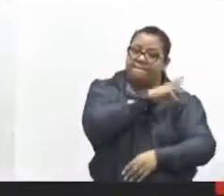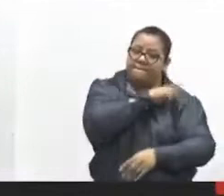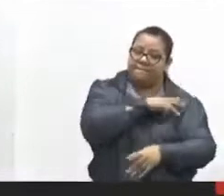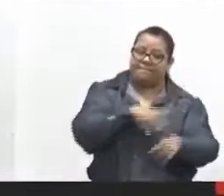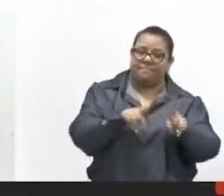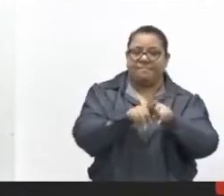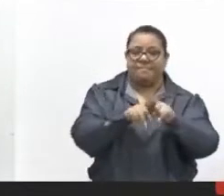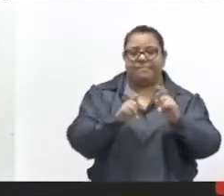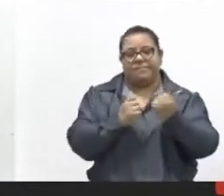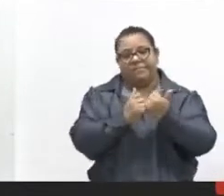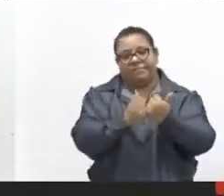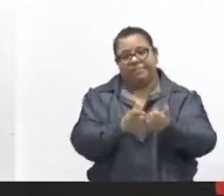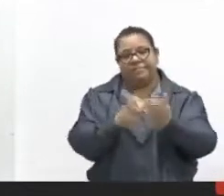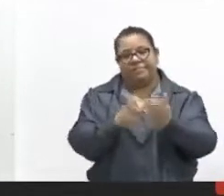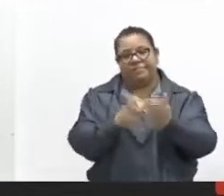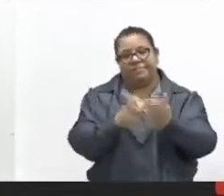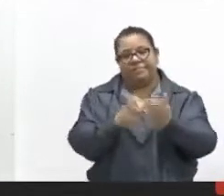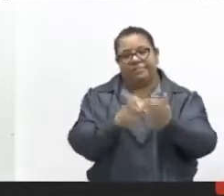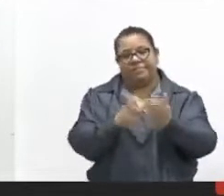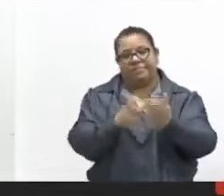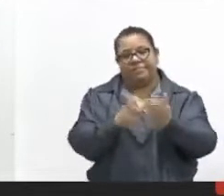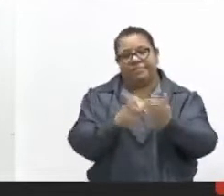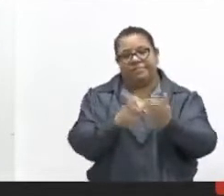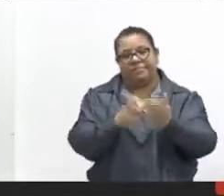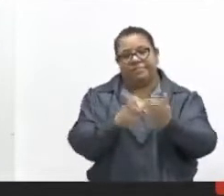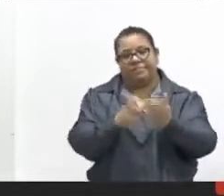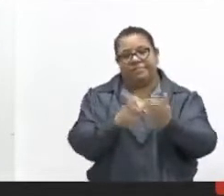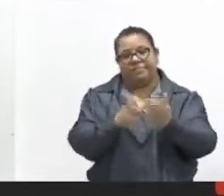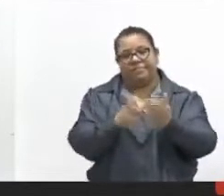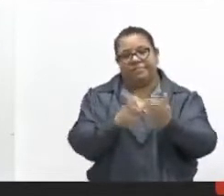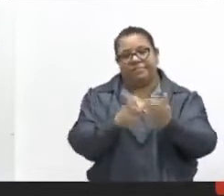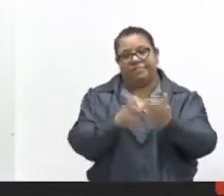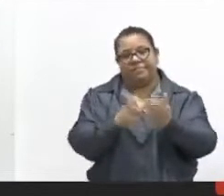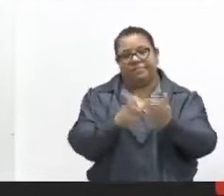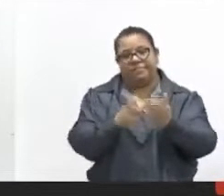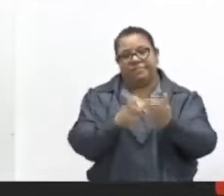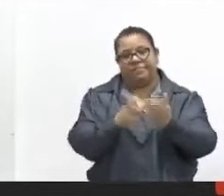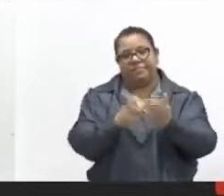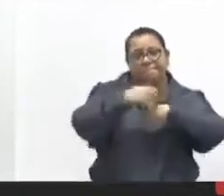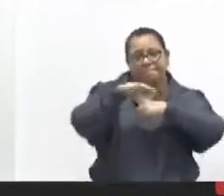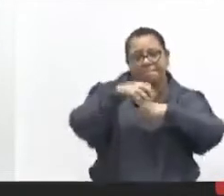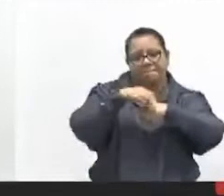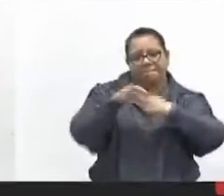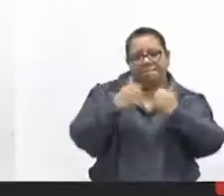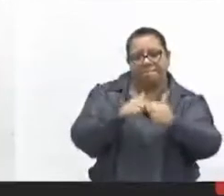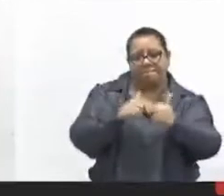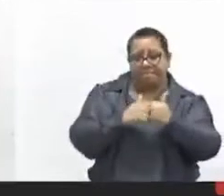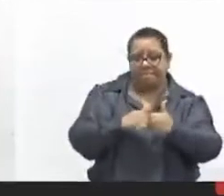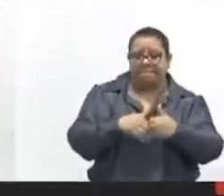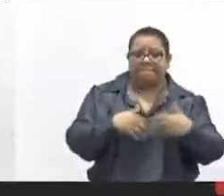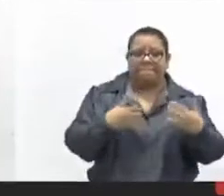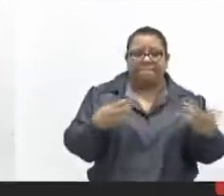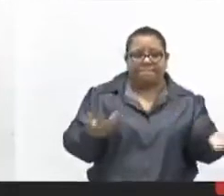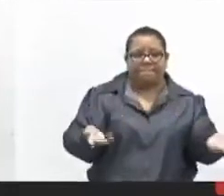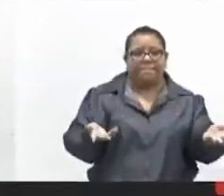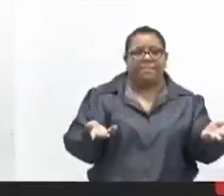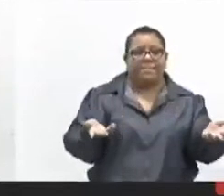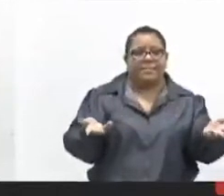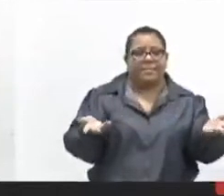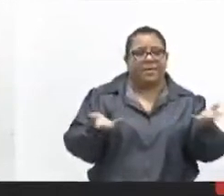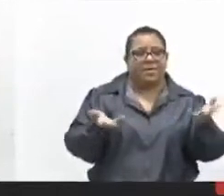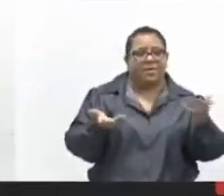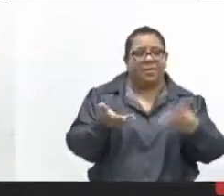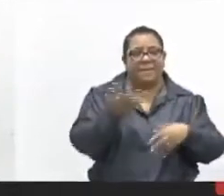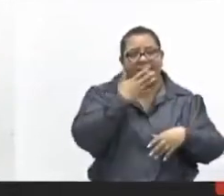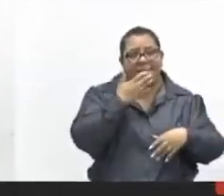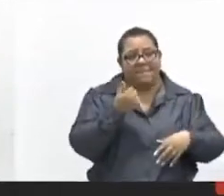à moradia, à alimentação, à saúde, ao transporte e à estrutura física. O melhor desempenho acadêmico também